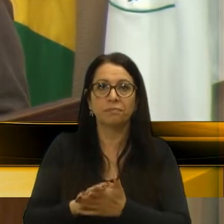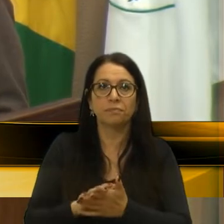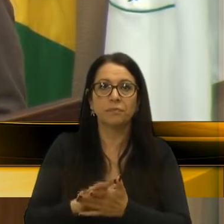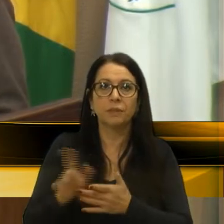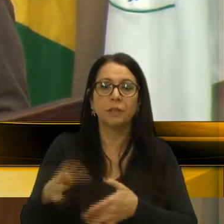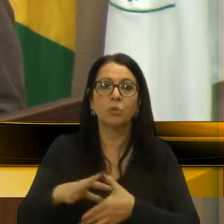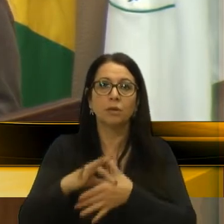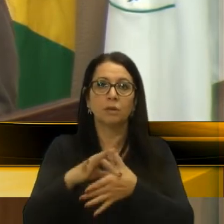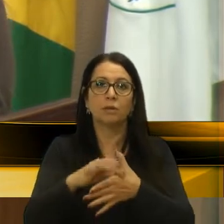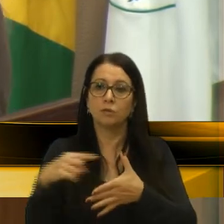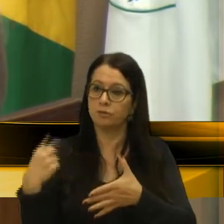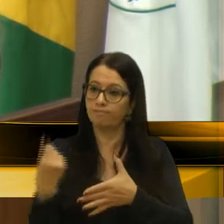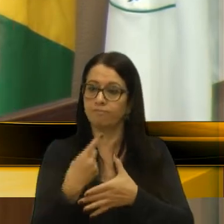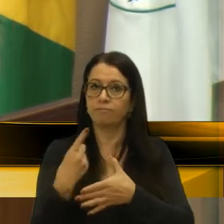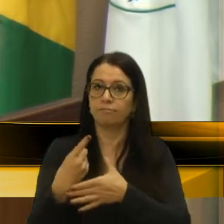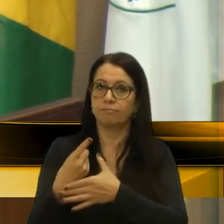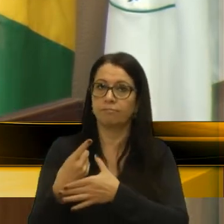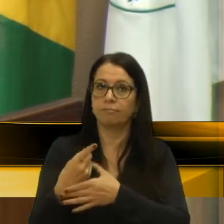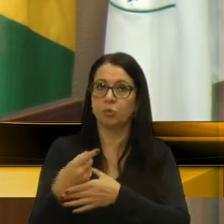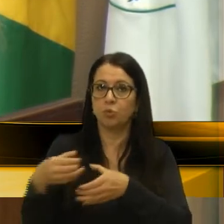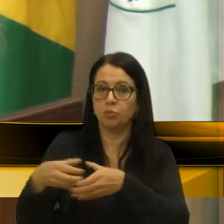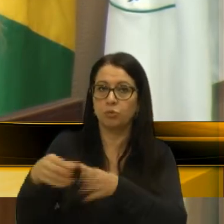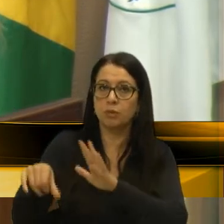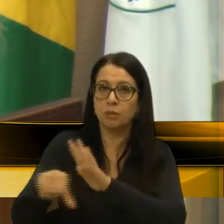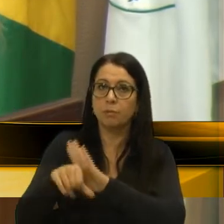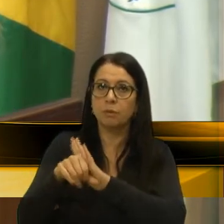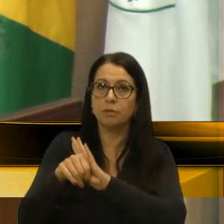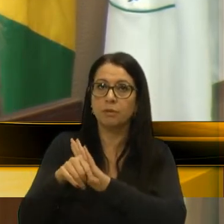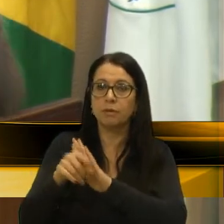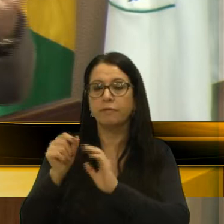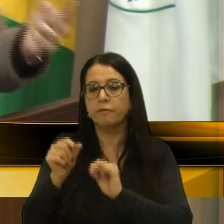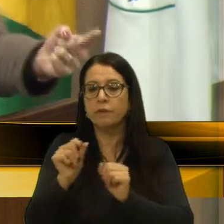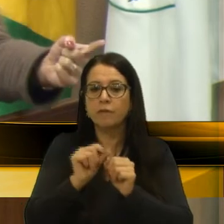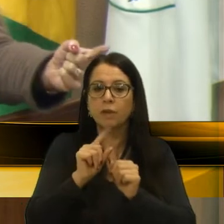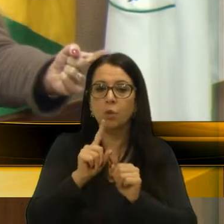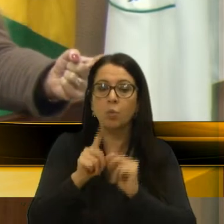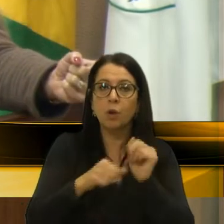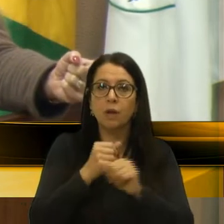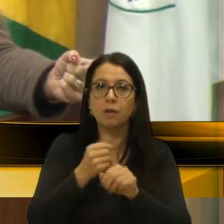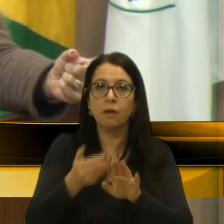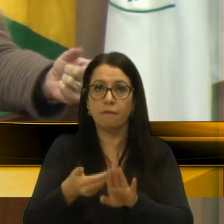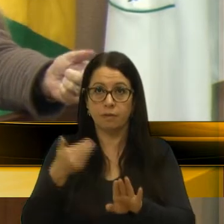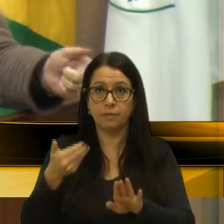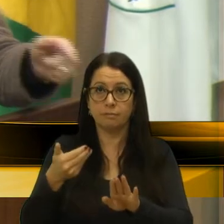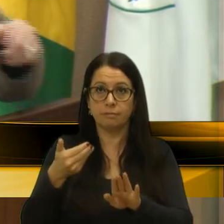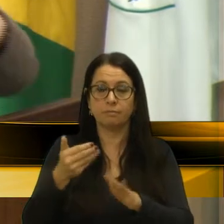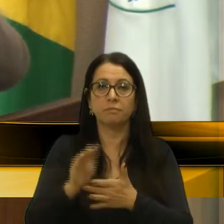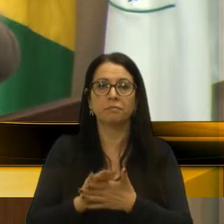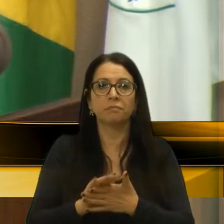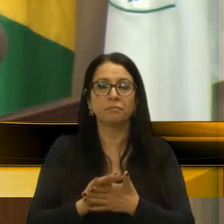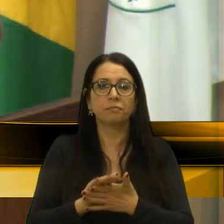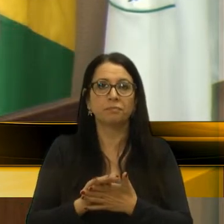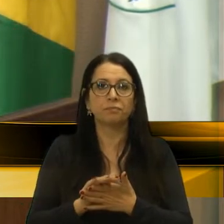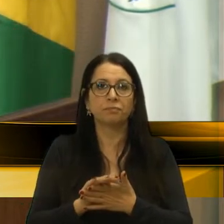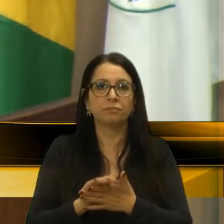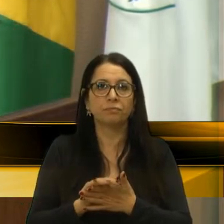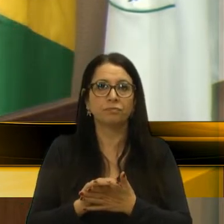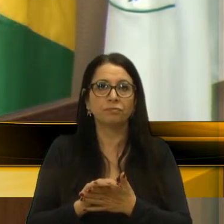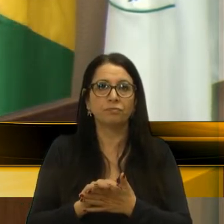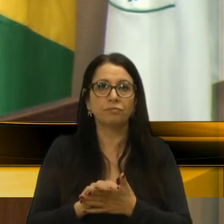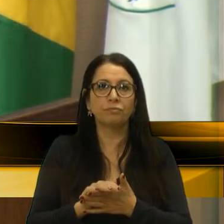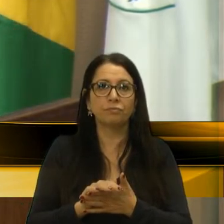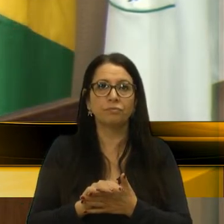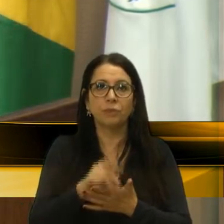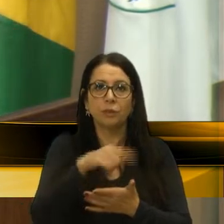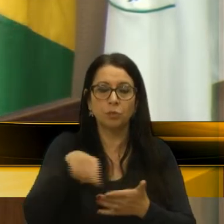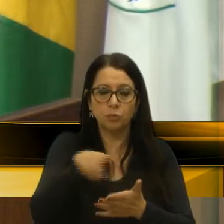líderes de facções, ao invés de poderem ficar só 1 ano afastados da sua zona onde